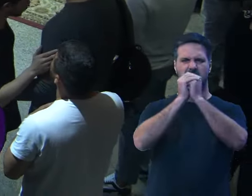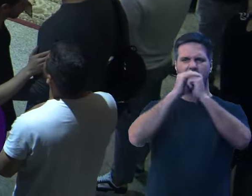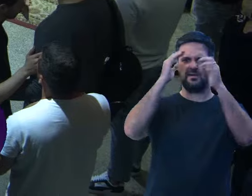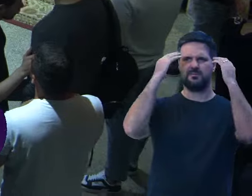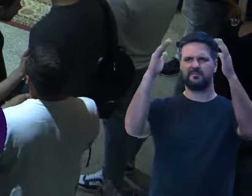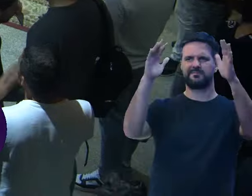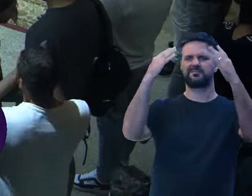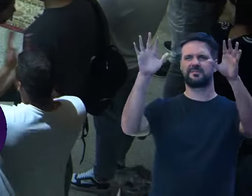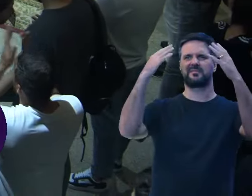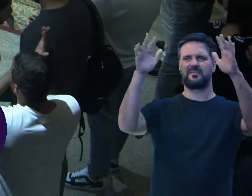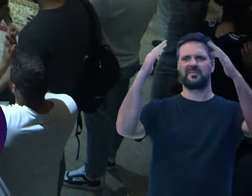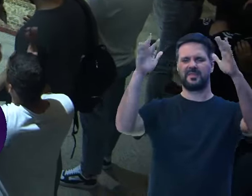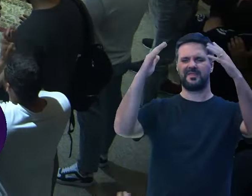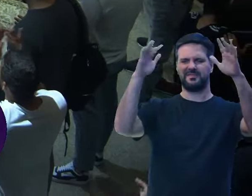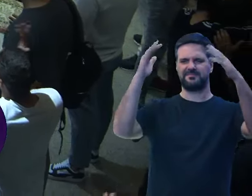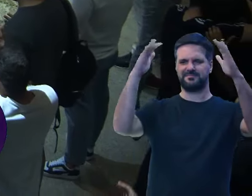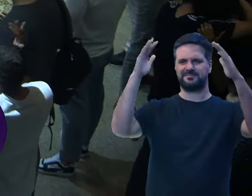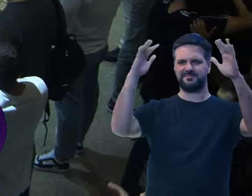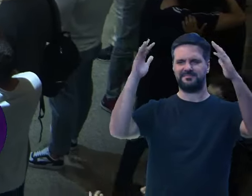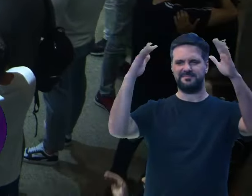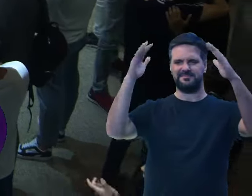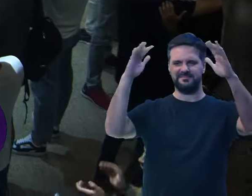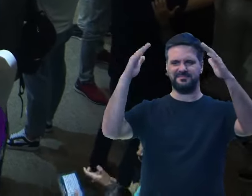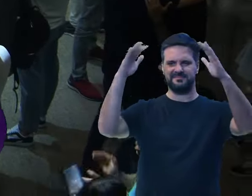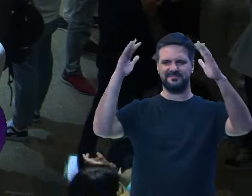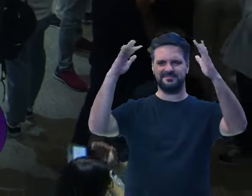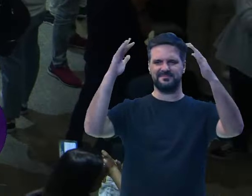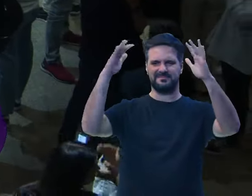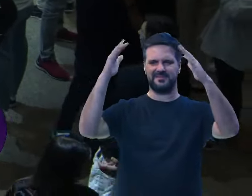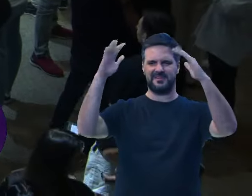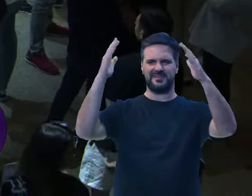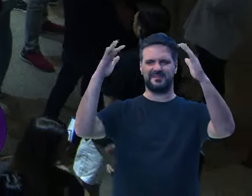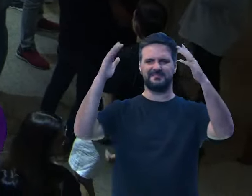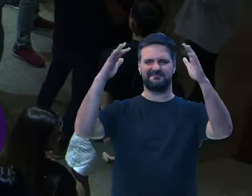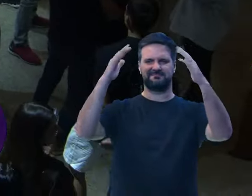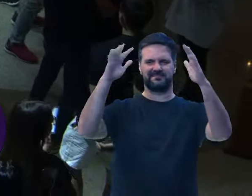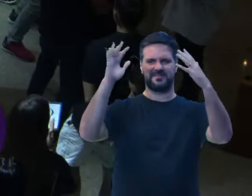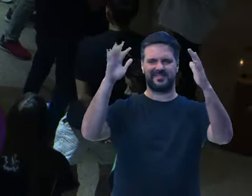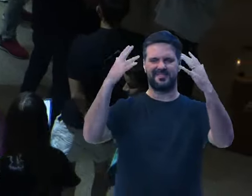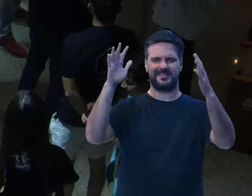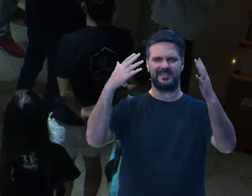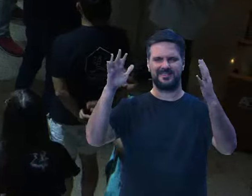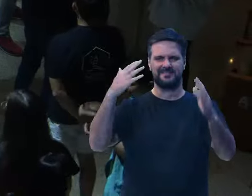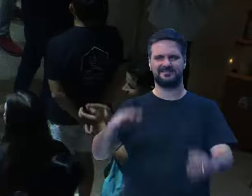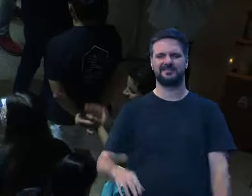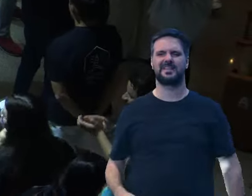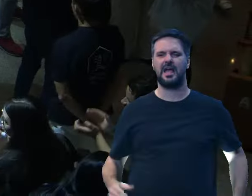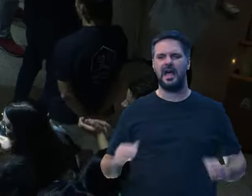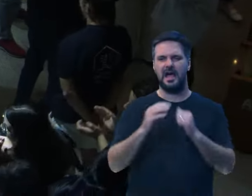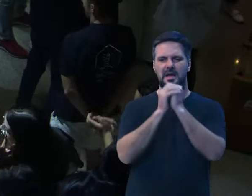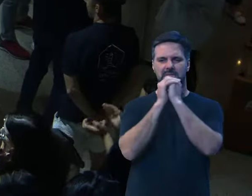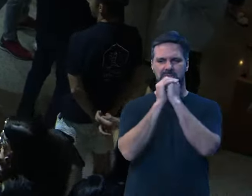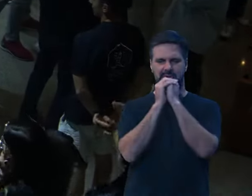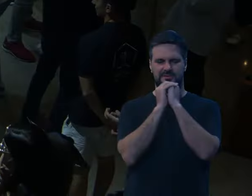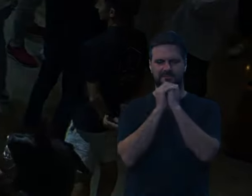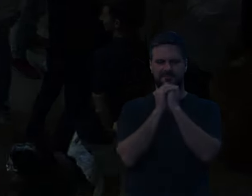o Senhor. Amém.